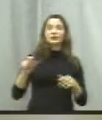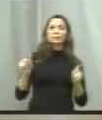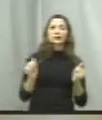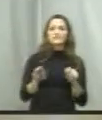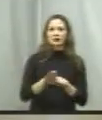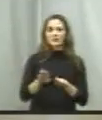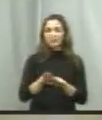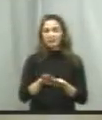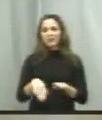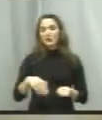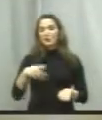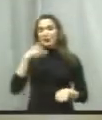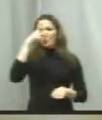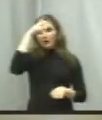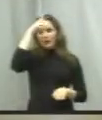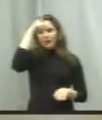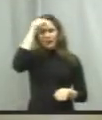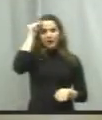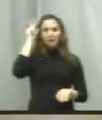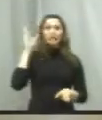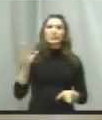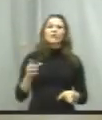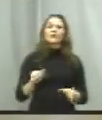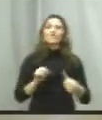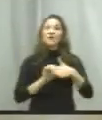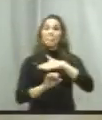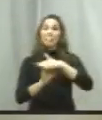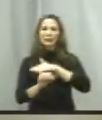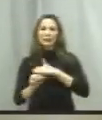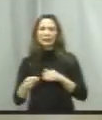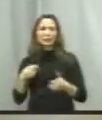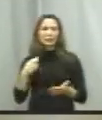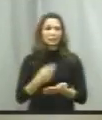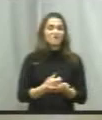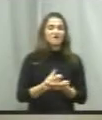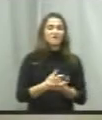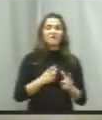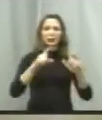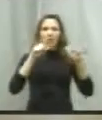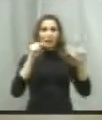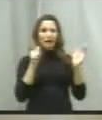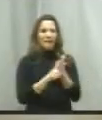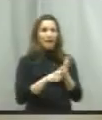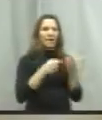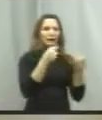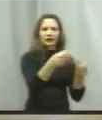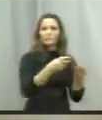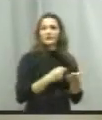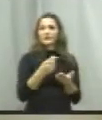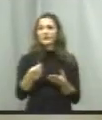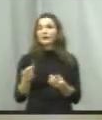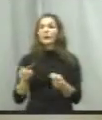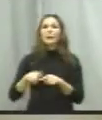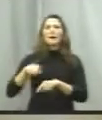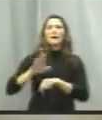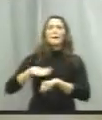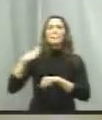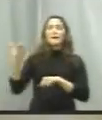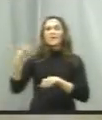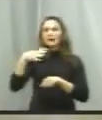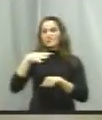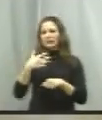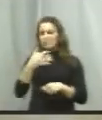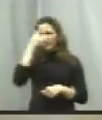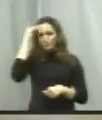Só que eu tenho as minhas empresas, quando eu invisto nela, quando eu panfleto na rua, eu quero levar mais clientes. Então, o que adianta eu ganhar